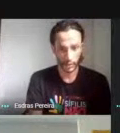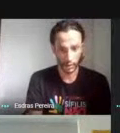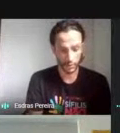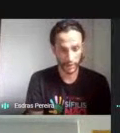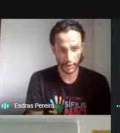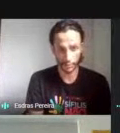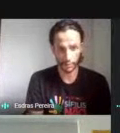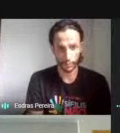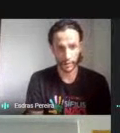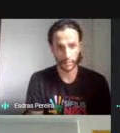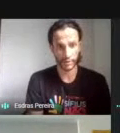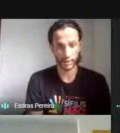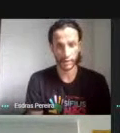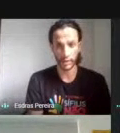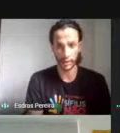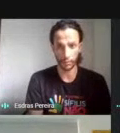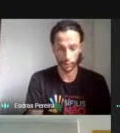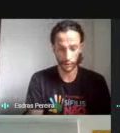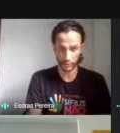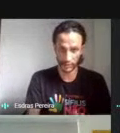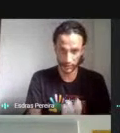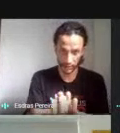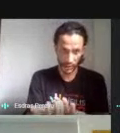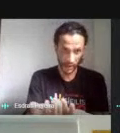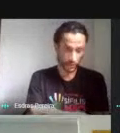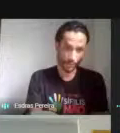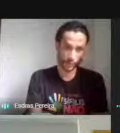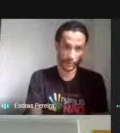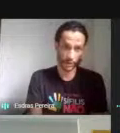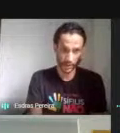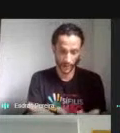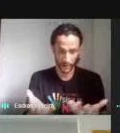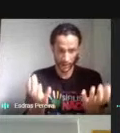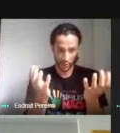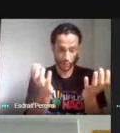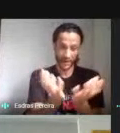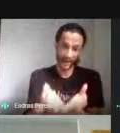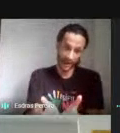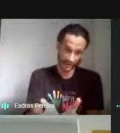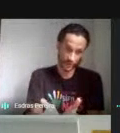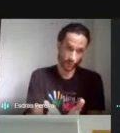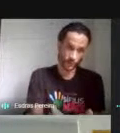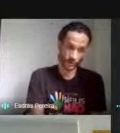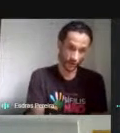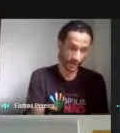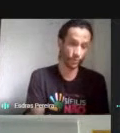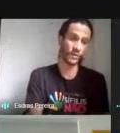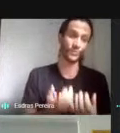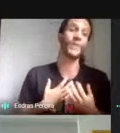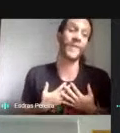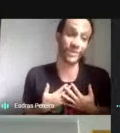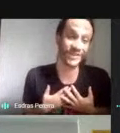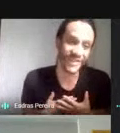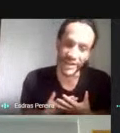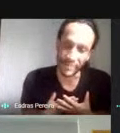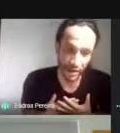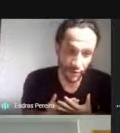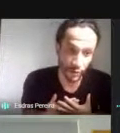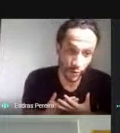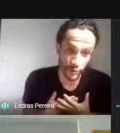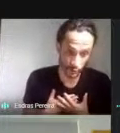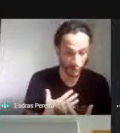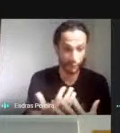gente tem uma série de problemas que muitas vezes estão apontando até para uma queda de alguns indicadores, o que para a gente